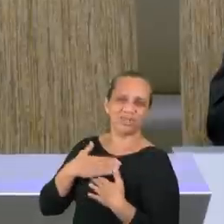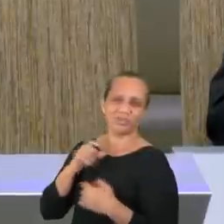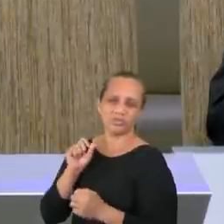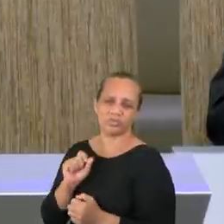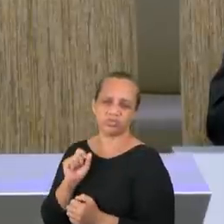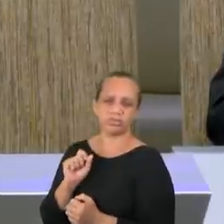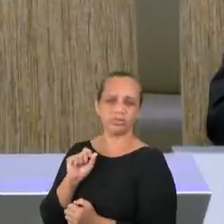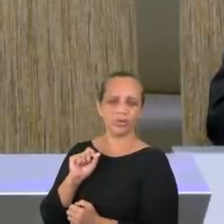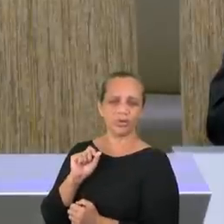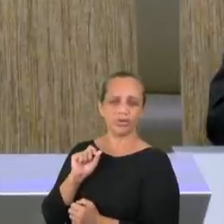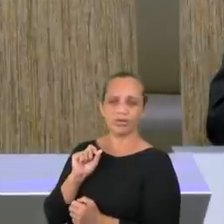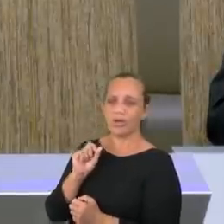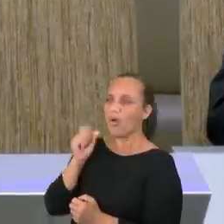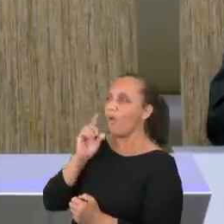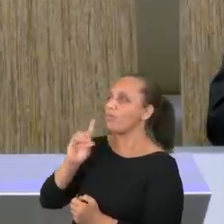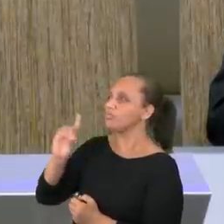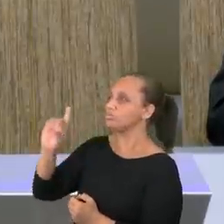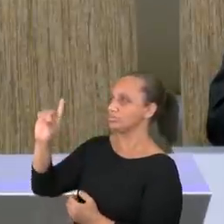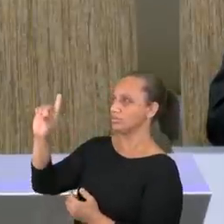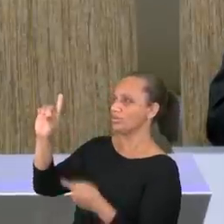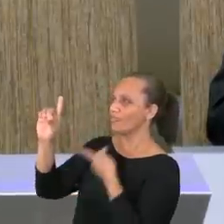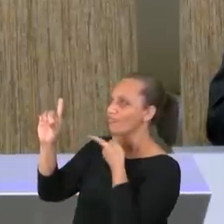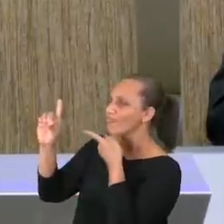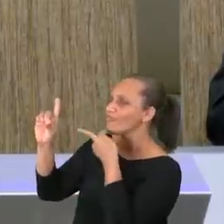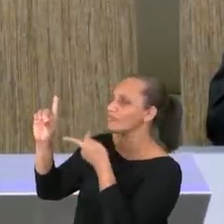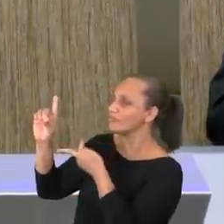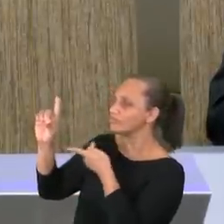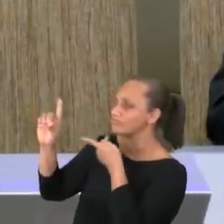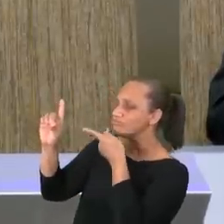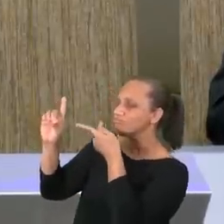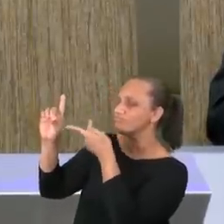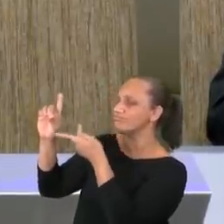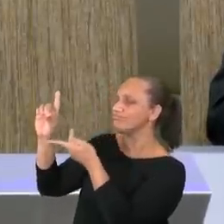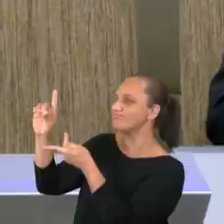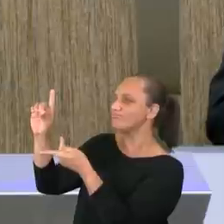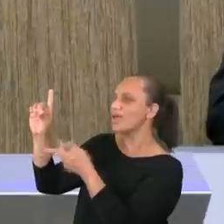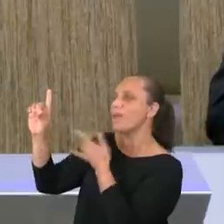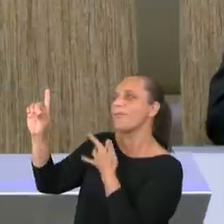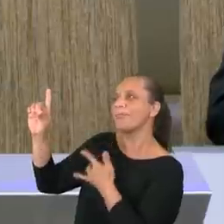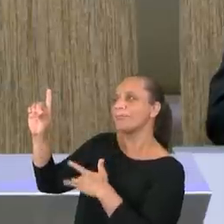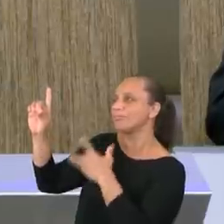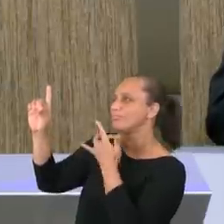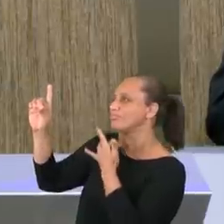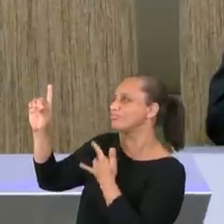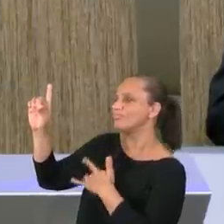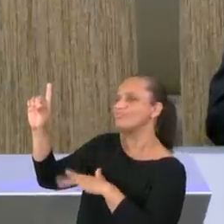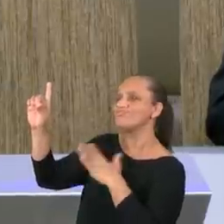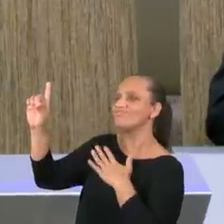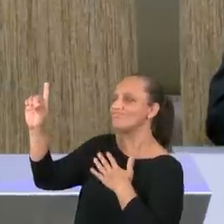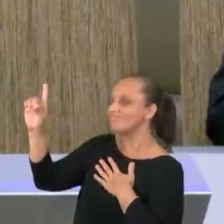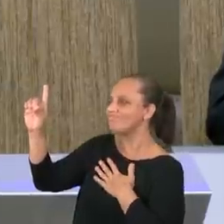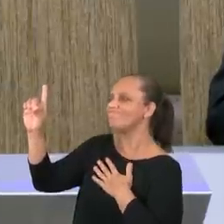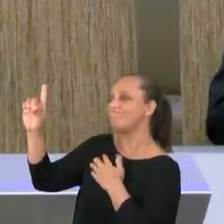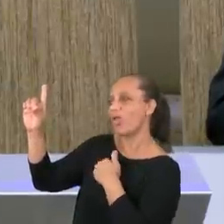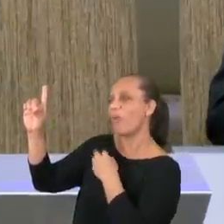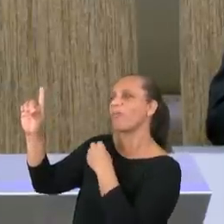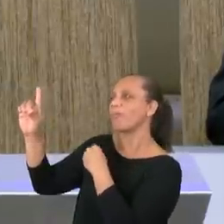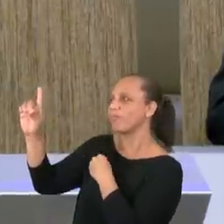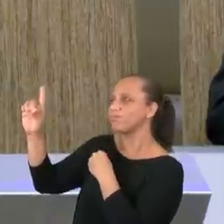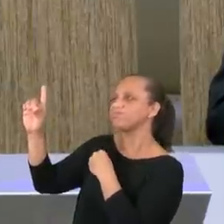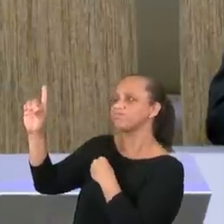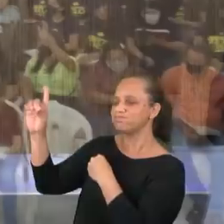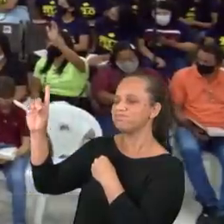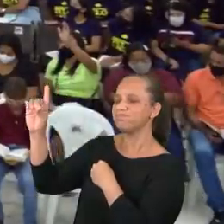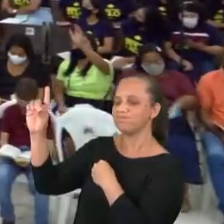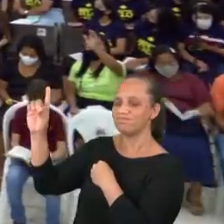dizendo: ó Deus, tem misericórdia de mim, pecador.